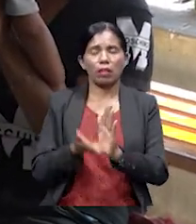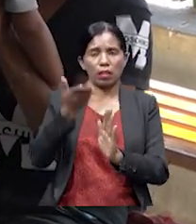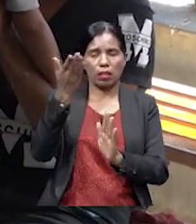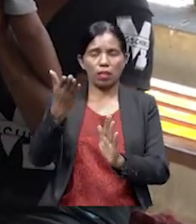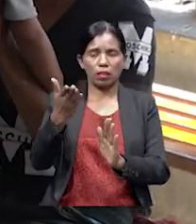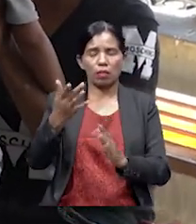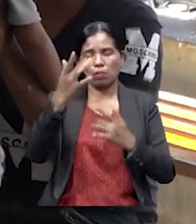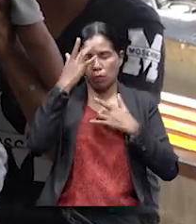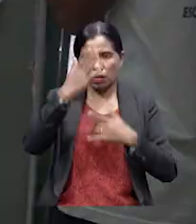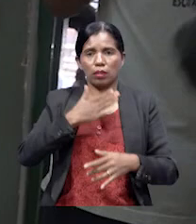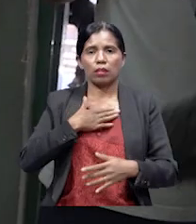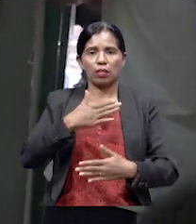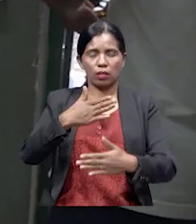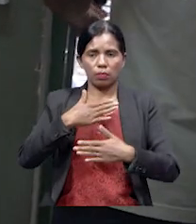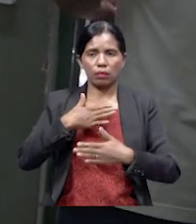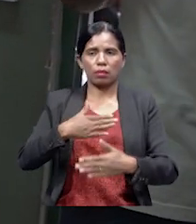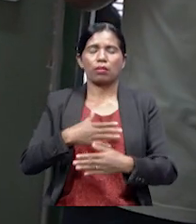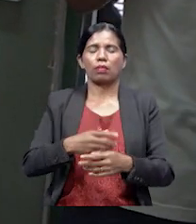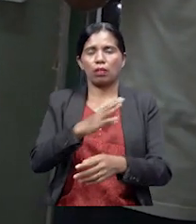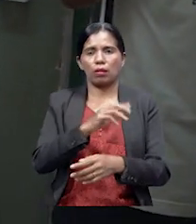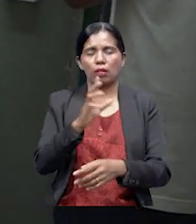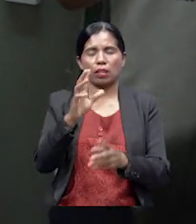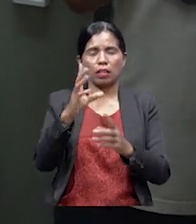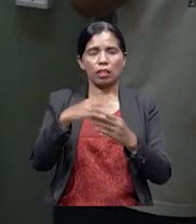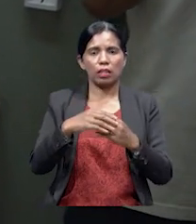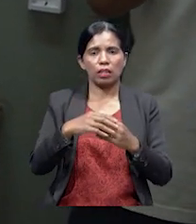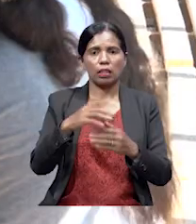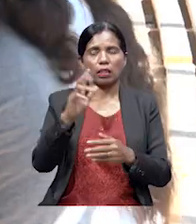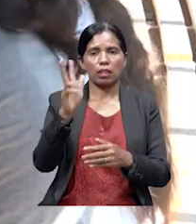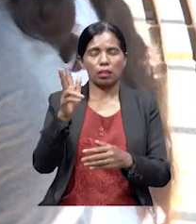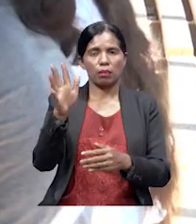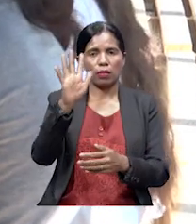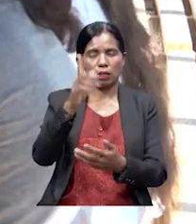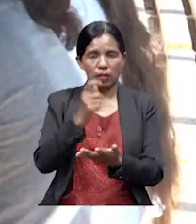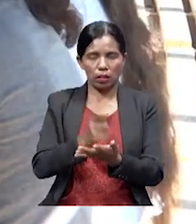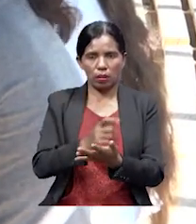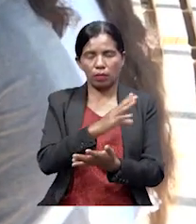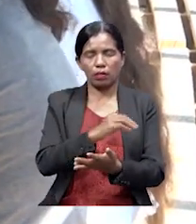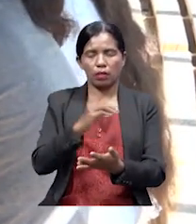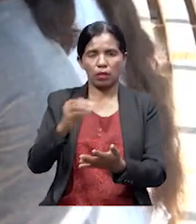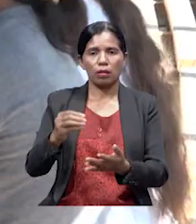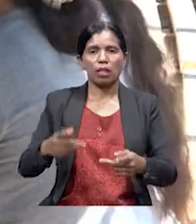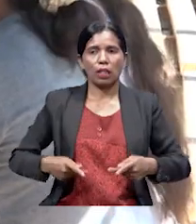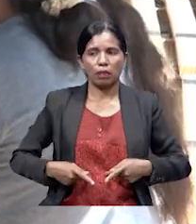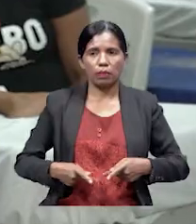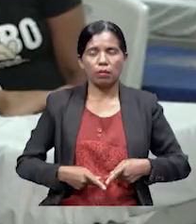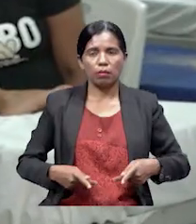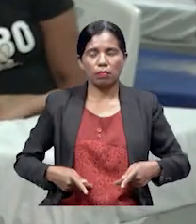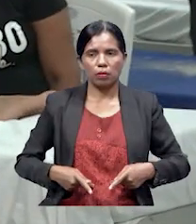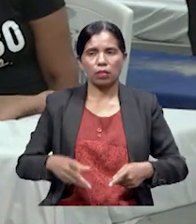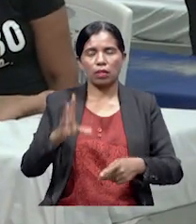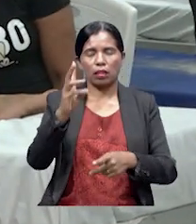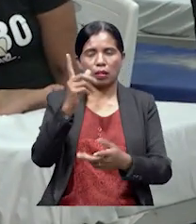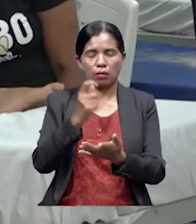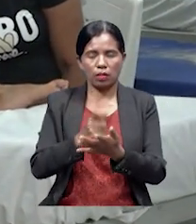ispa hamutuk ri hun tolu nulu resin lima atusia hitu nulu resin hitu diarrea ri hun nen rua moras